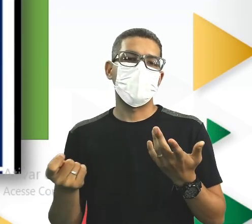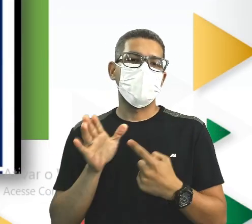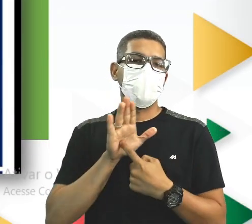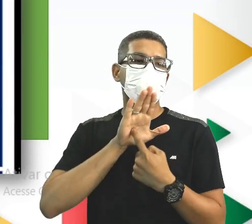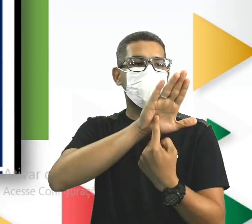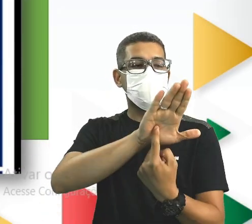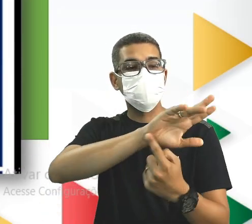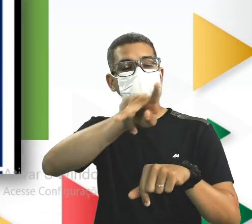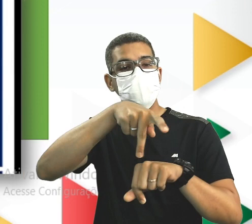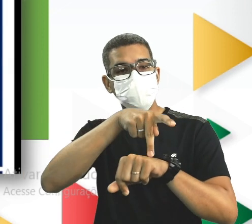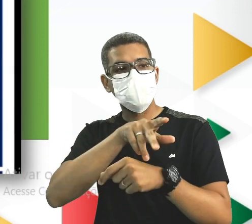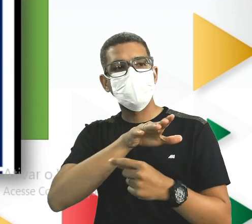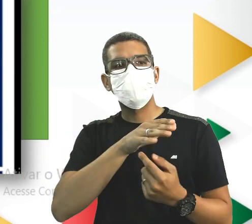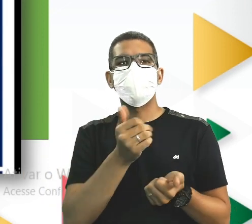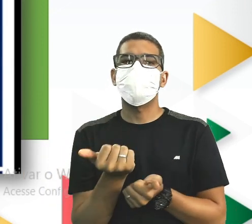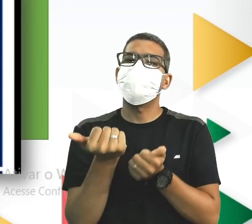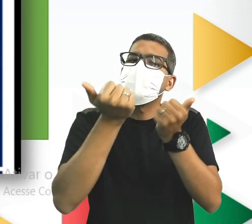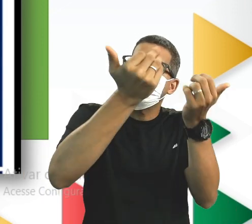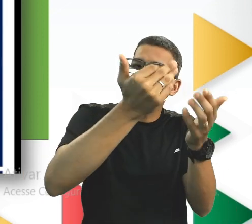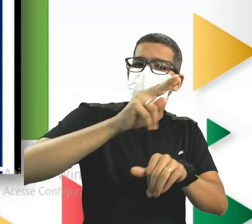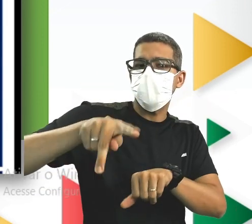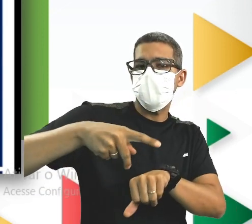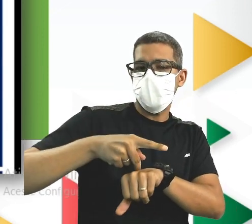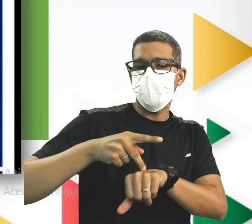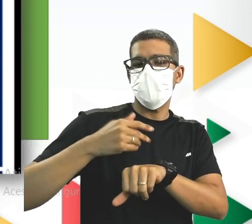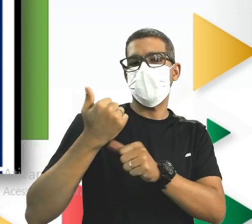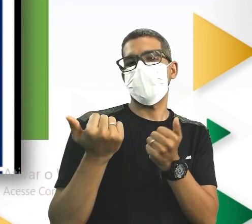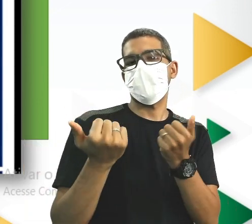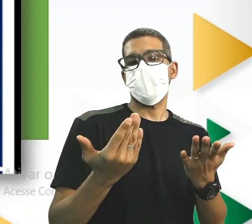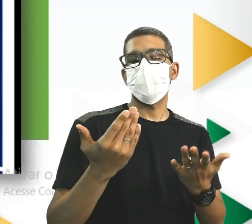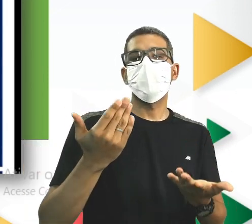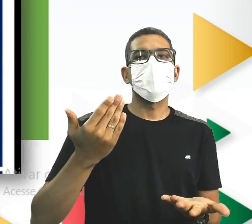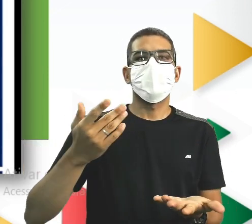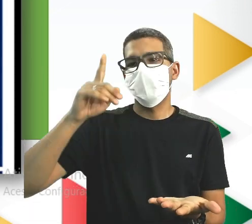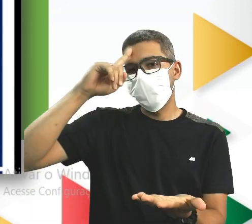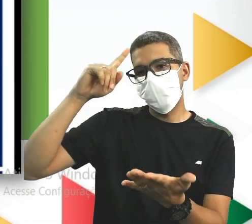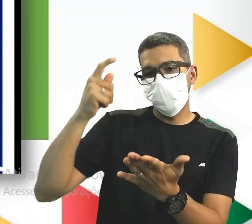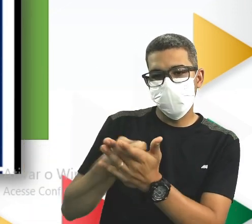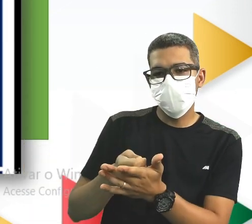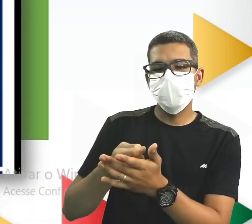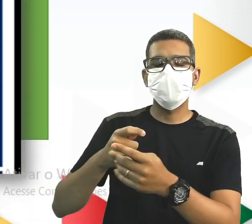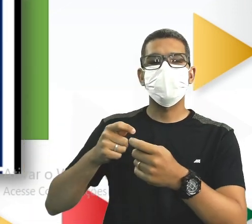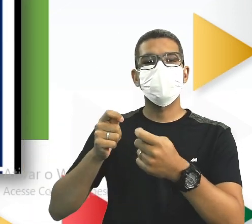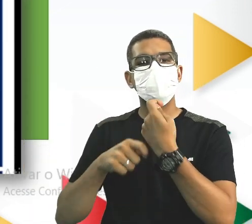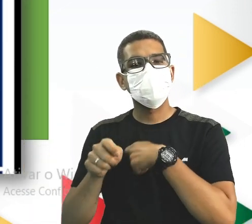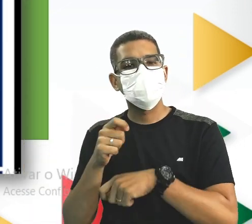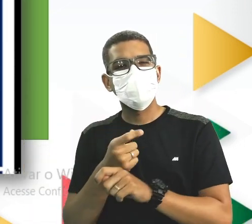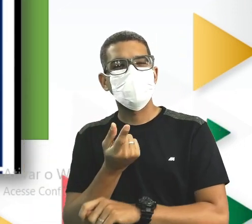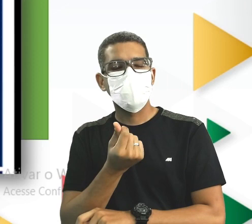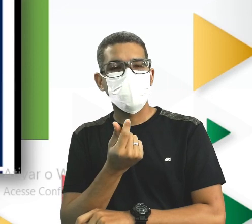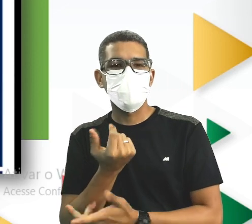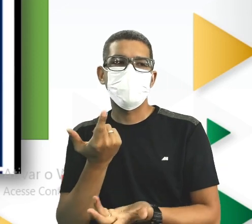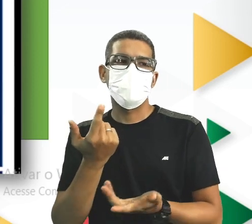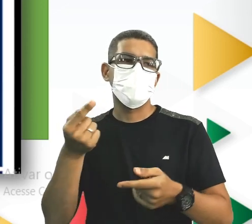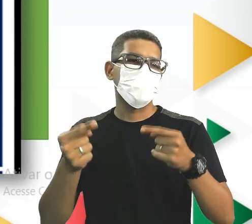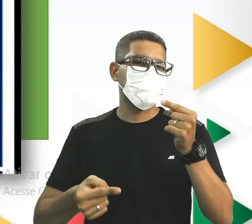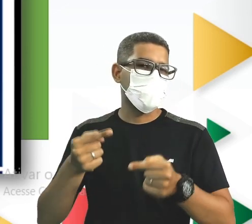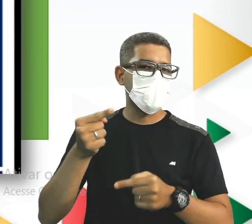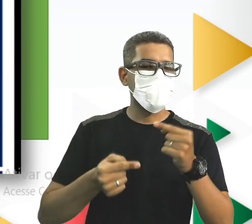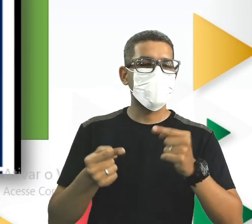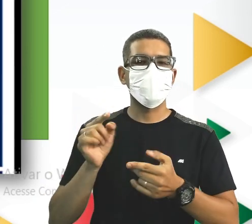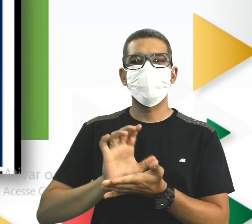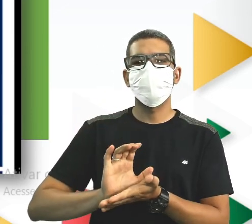ao país no exterior, é quem toma as decisões sobre a economia, a política,